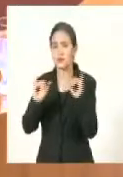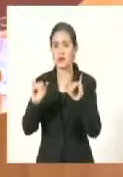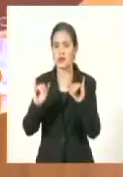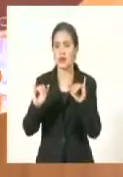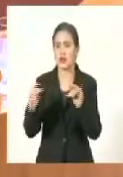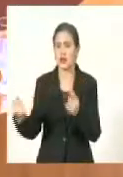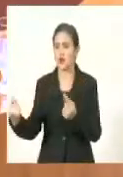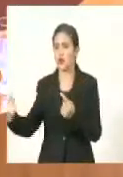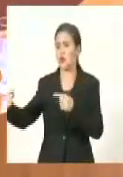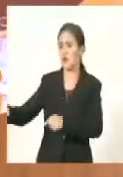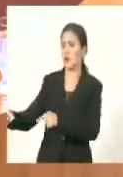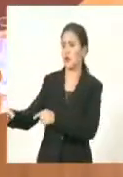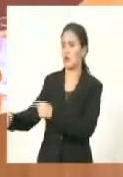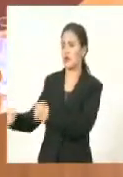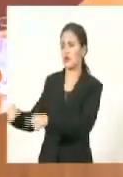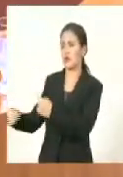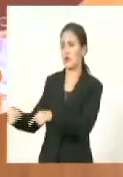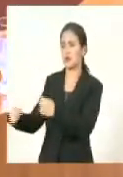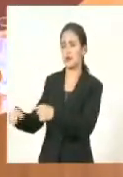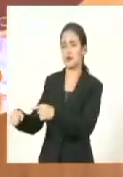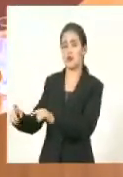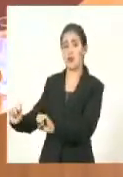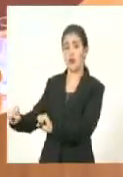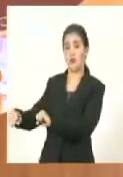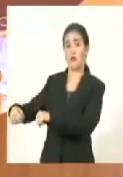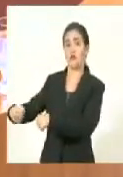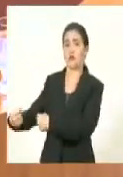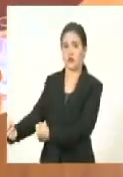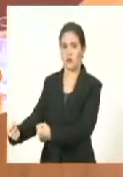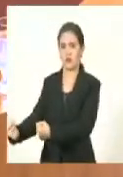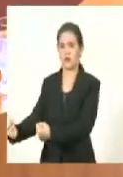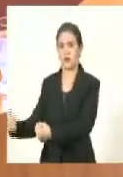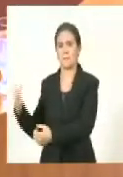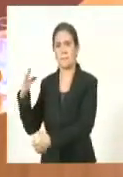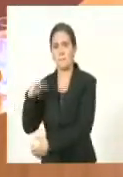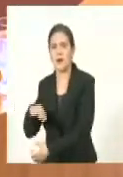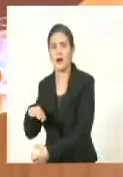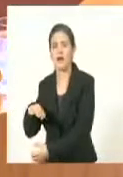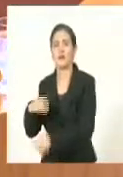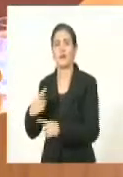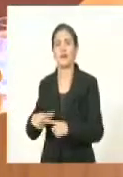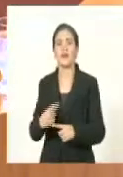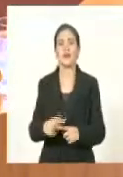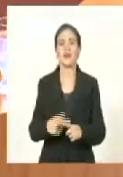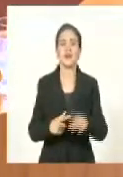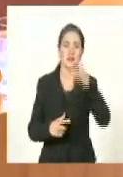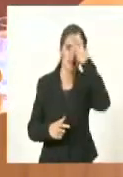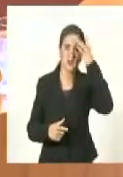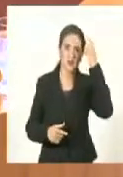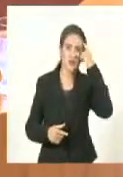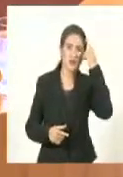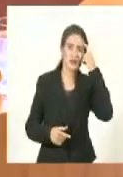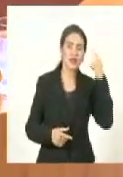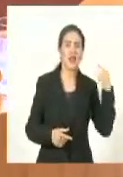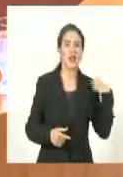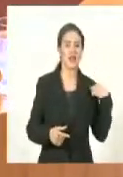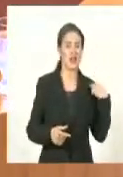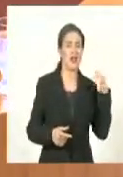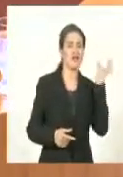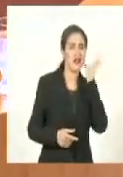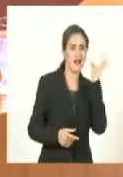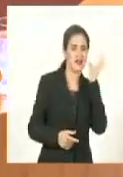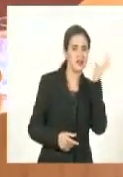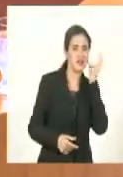ter respostas à sua incapacidade de administrar a máquina pública. Contudo, na prática, persegue e oprime